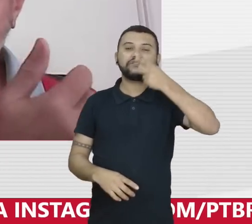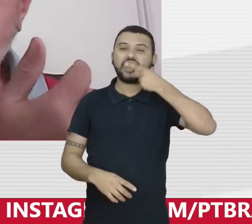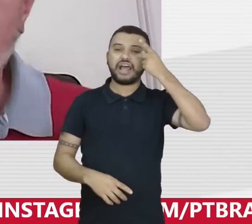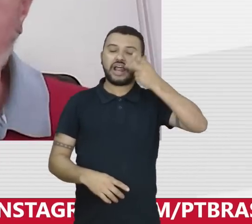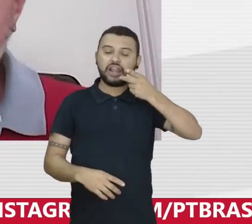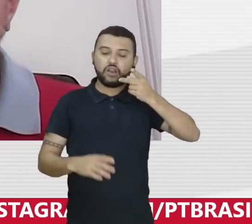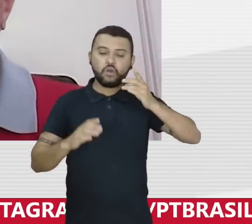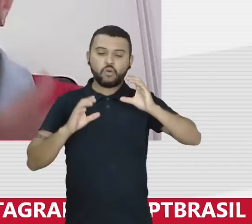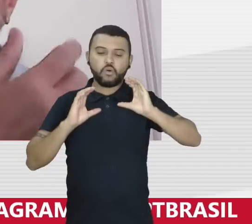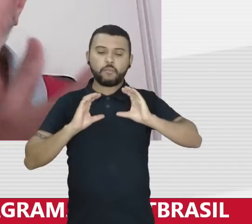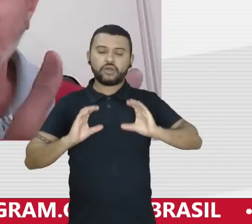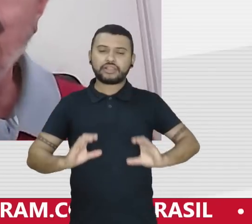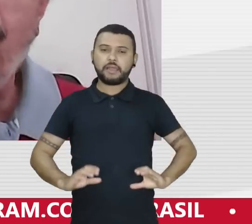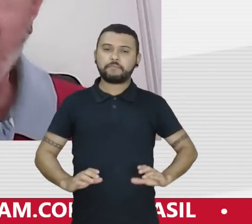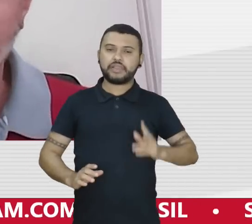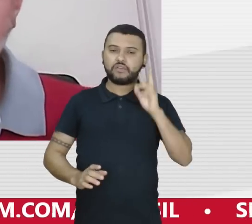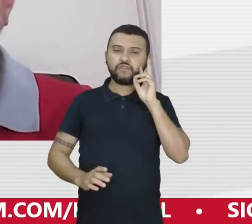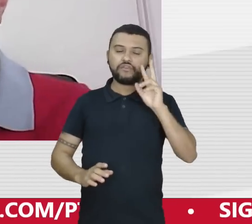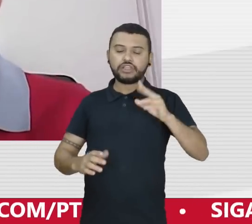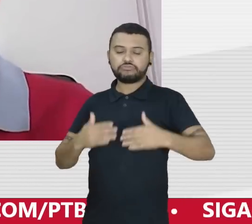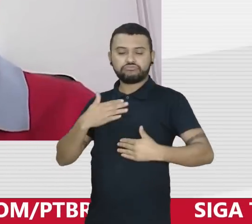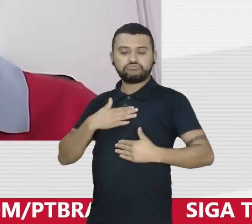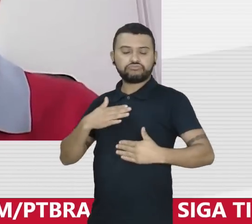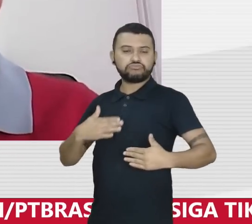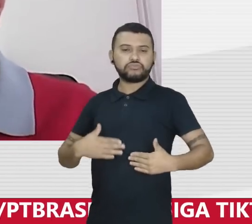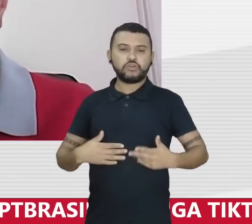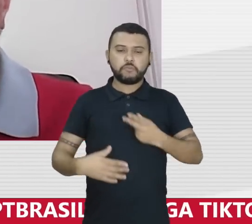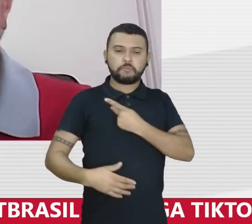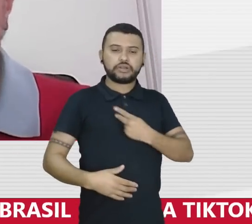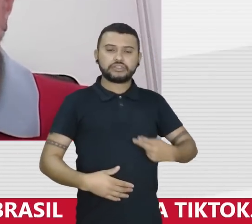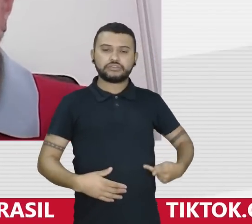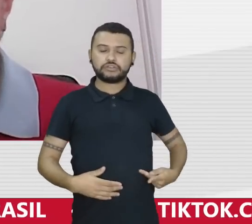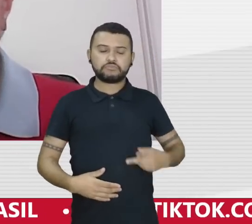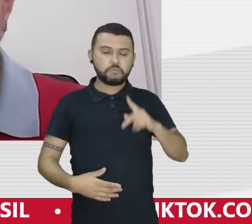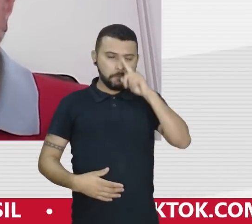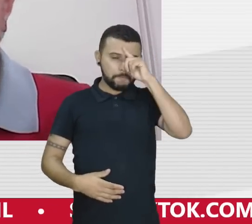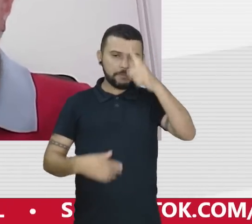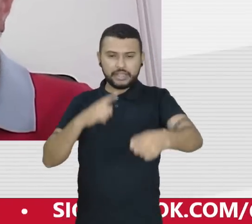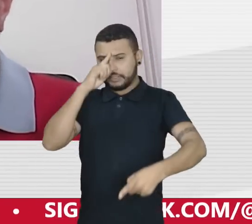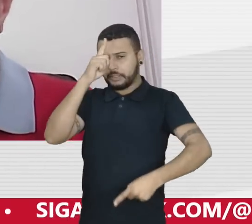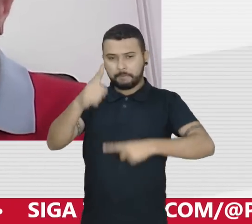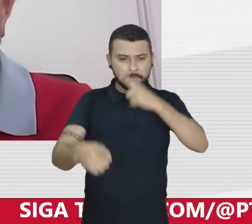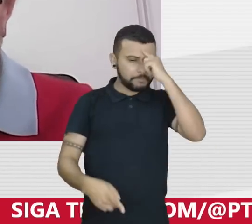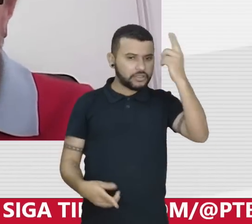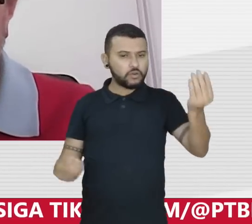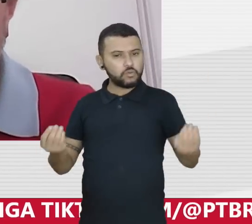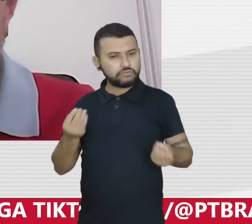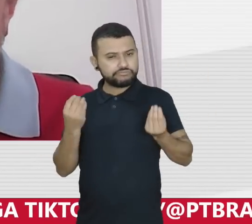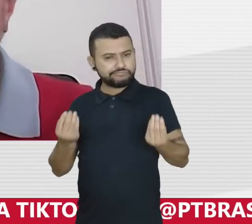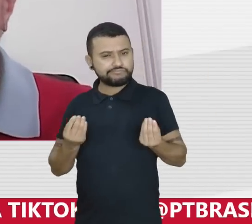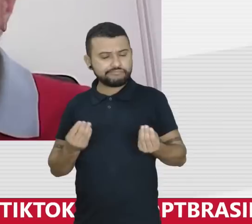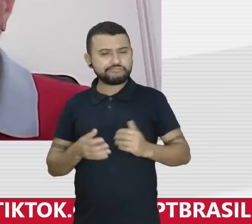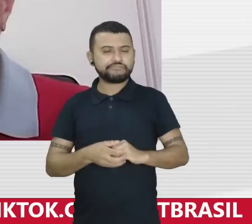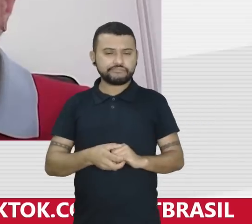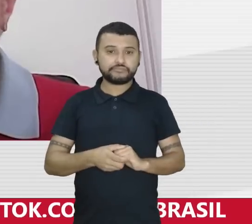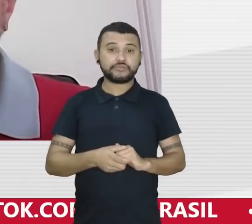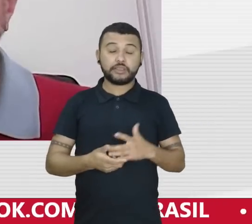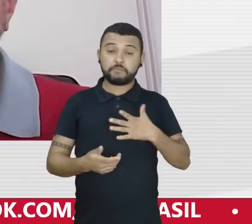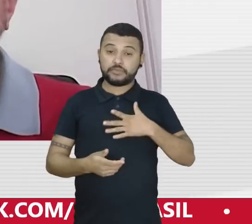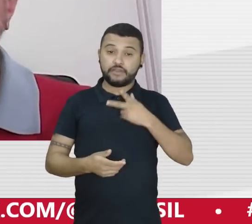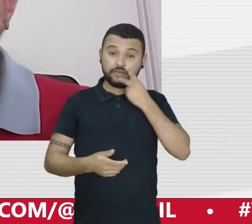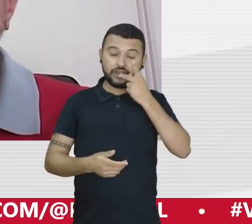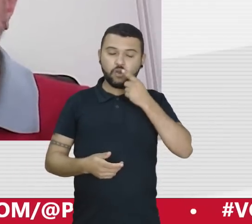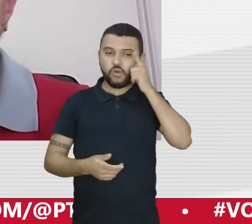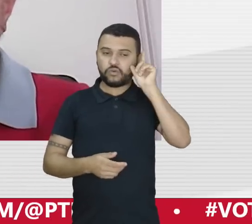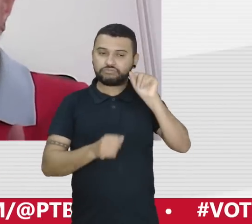comportamento, no visual, no gestual de um presidente autoritário. Então, eu considero que o desfile de